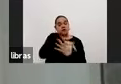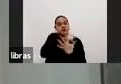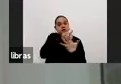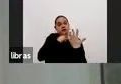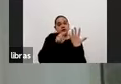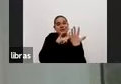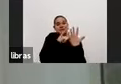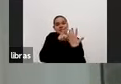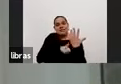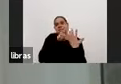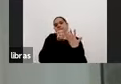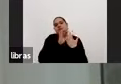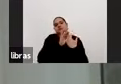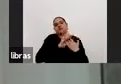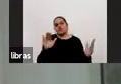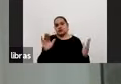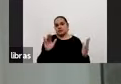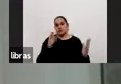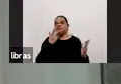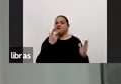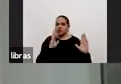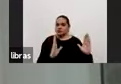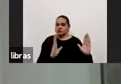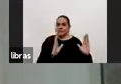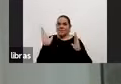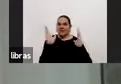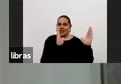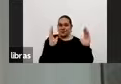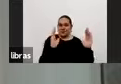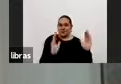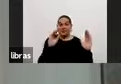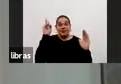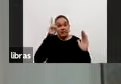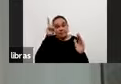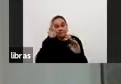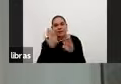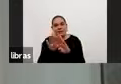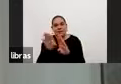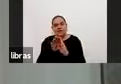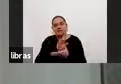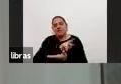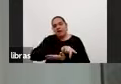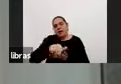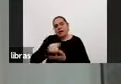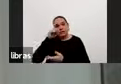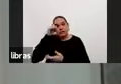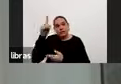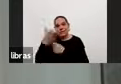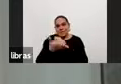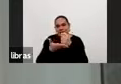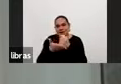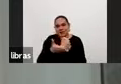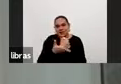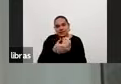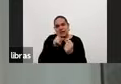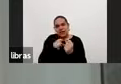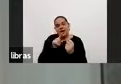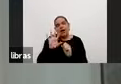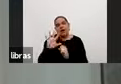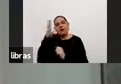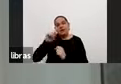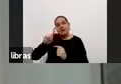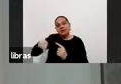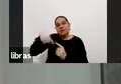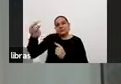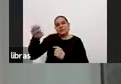em 6 meses, lembrando, inclusive, que uma boa parte das datas bases mais das grandes categorias nem é no primeiro semestre, elas são no